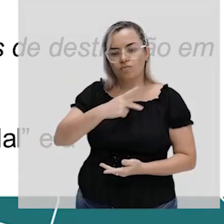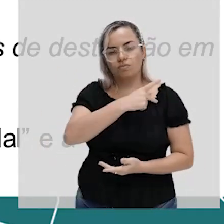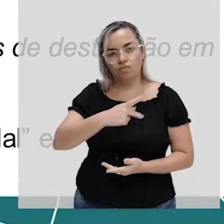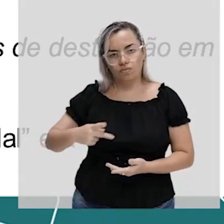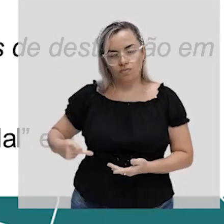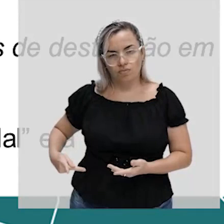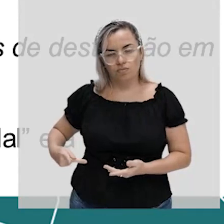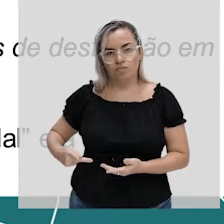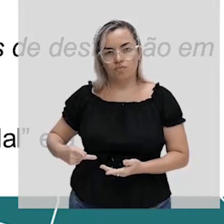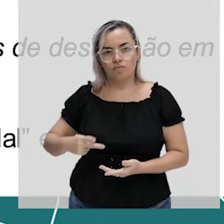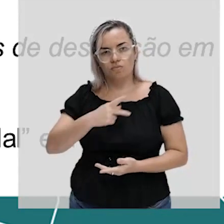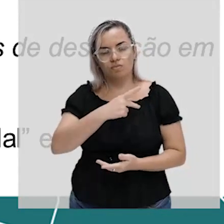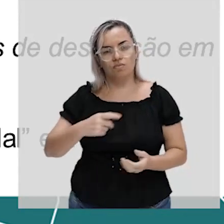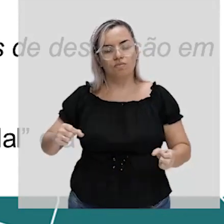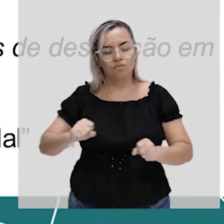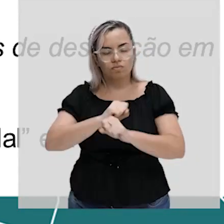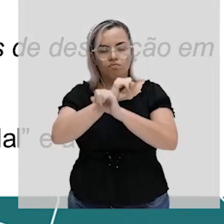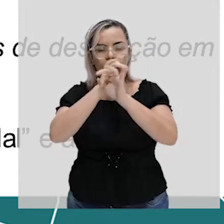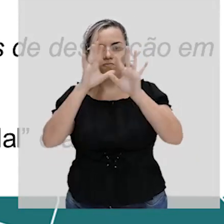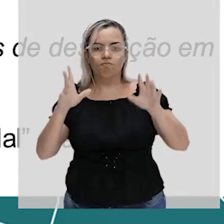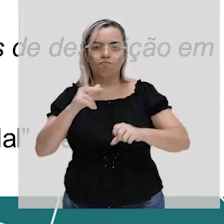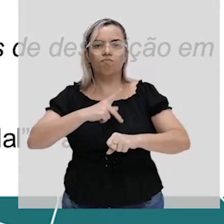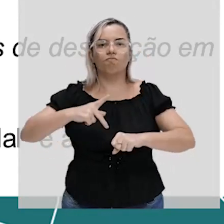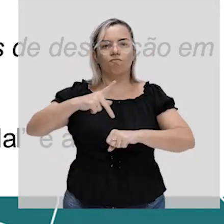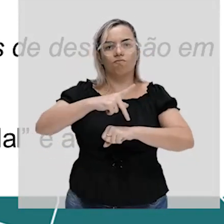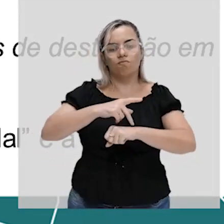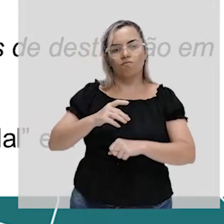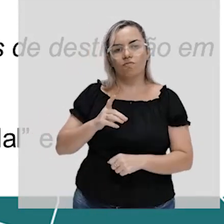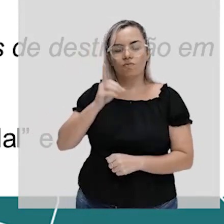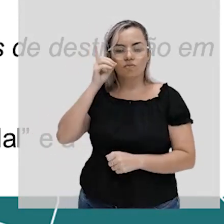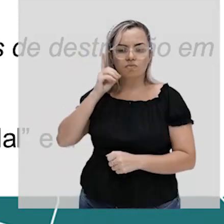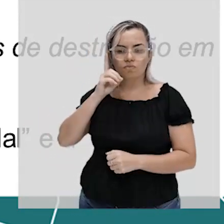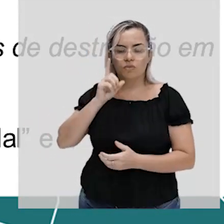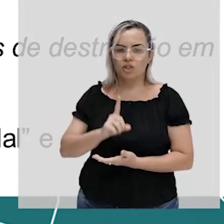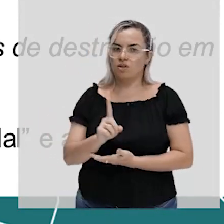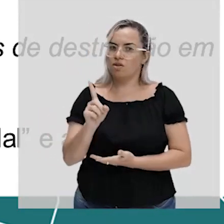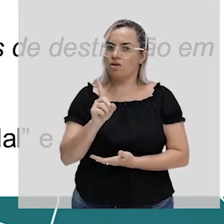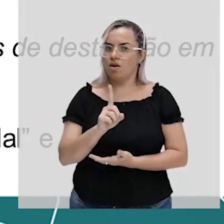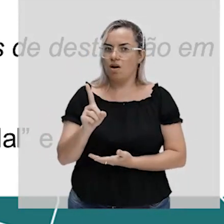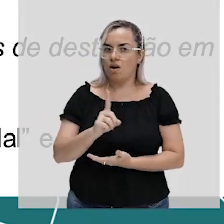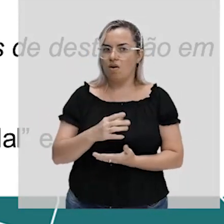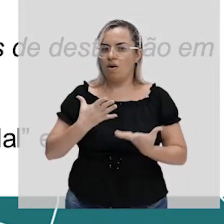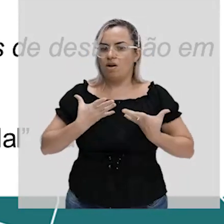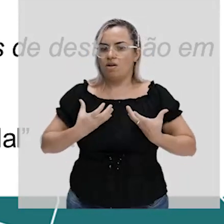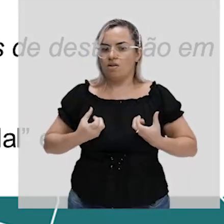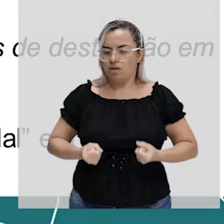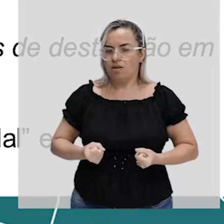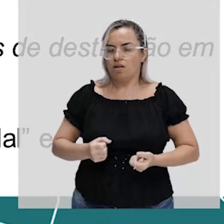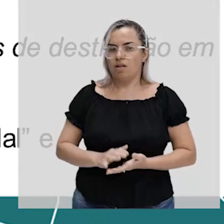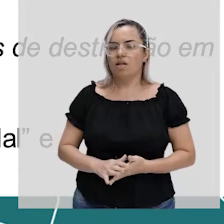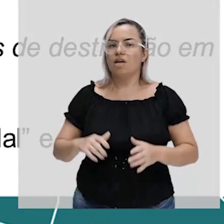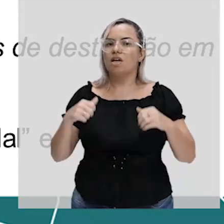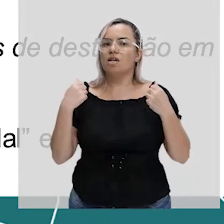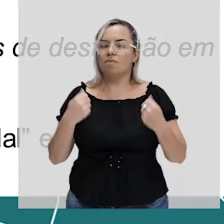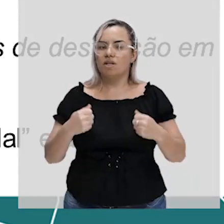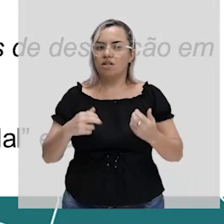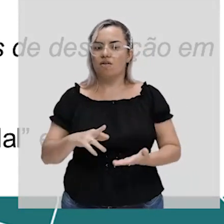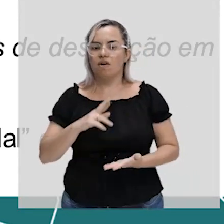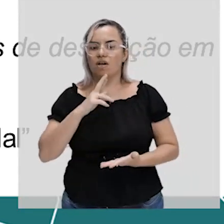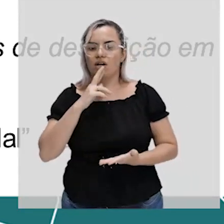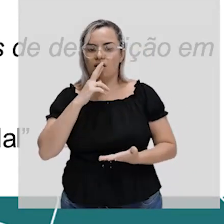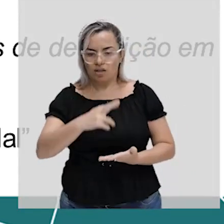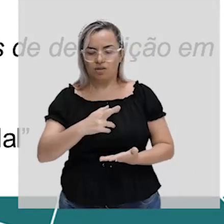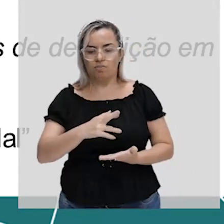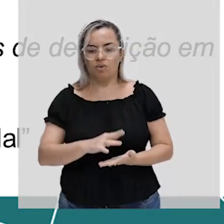Bush, ele deixa muito claro que os Estados Unidos não vão deixar aquilo barato. Ele tinha que dar uma resposta para o mundo. Não apenas para os seus cidadãos internos,